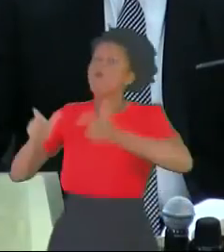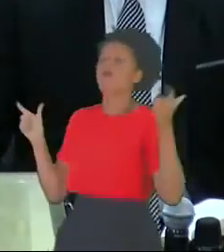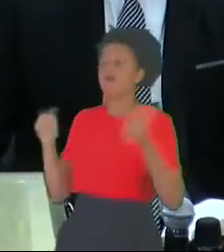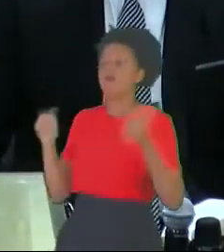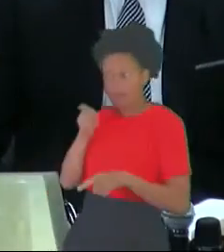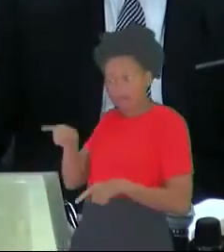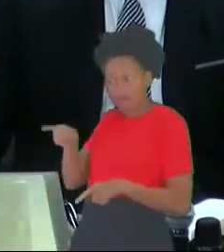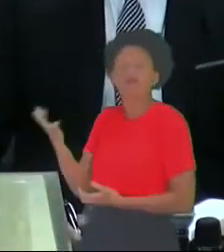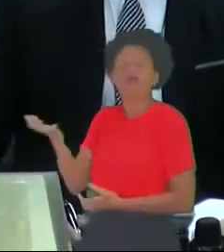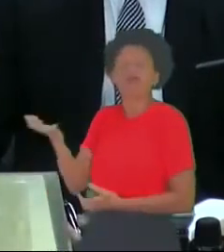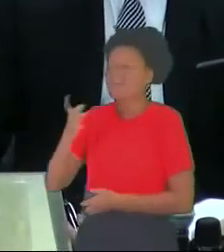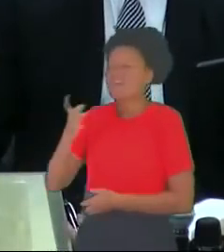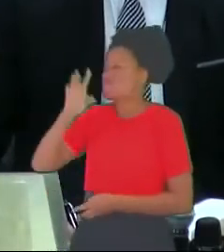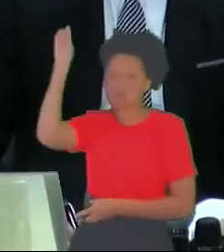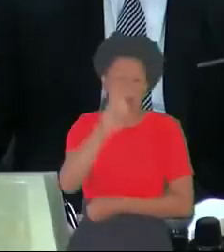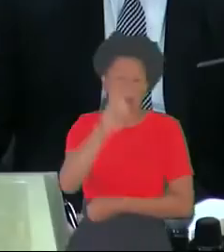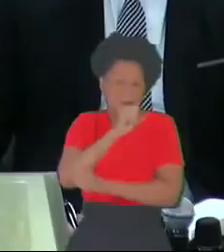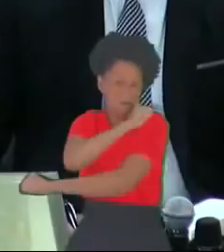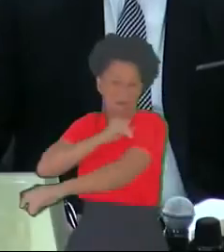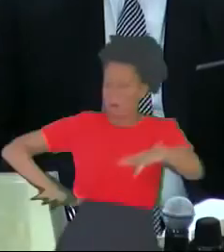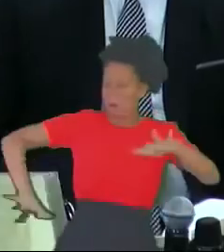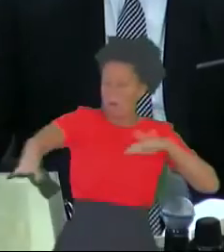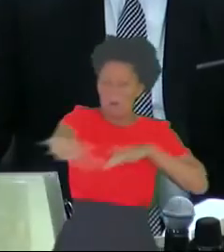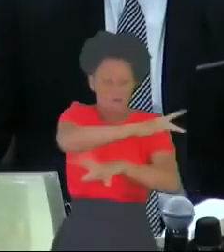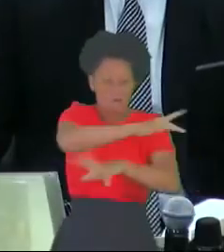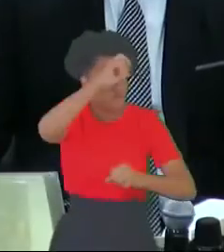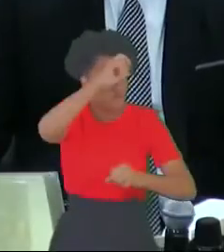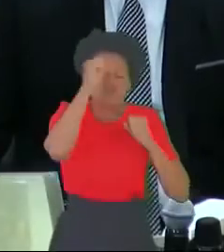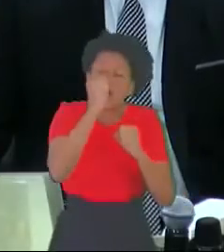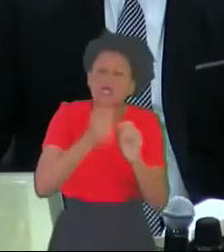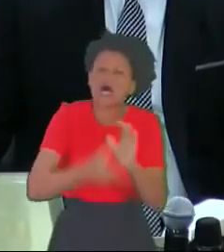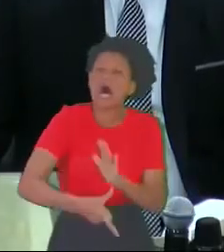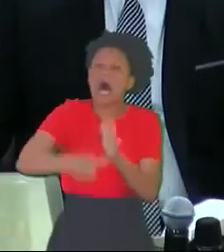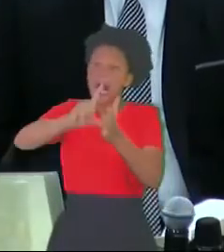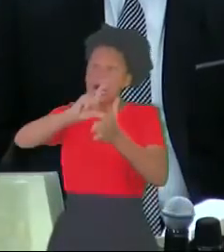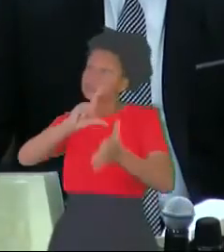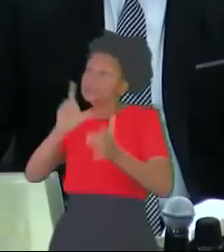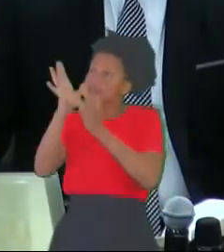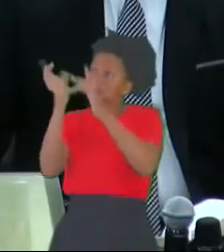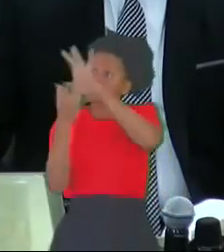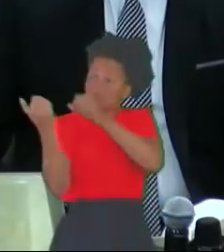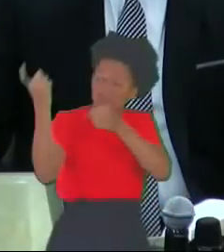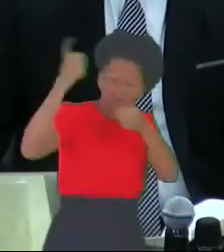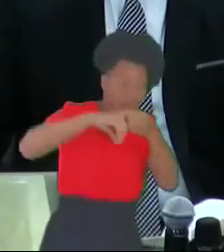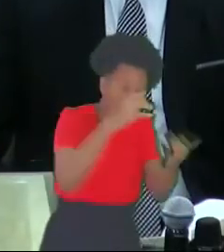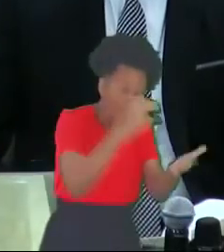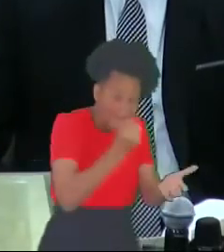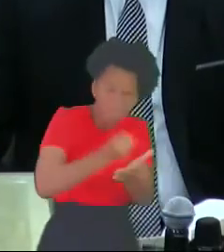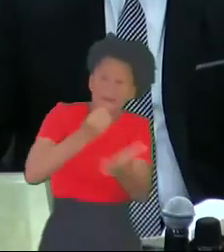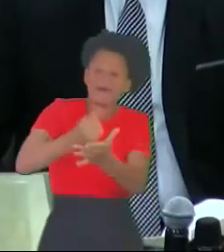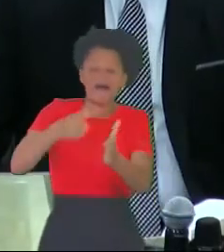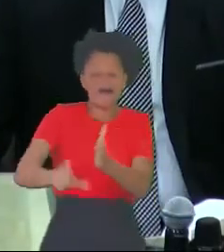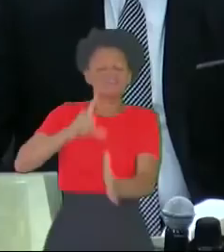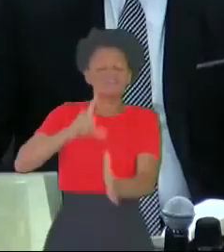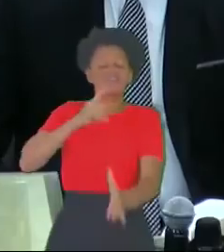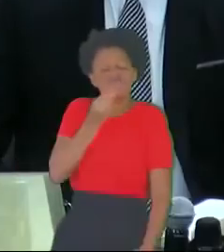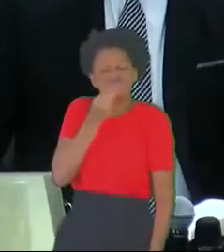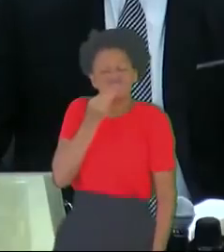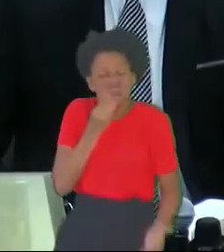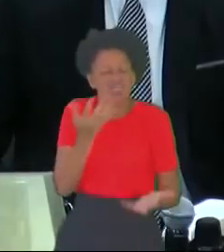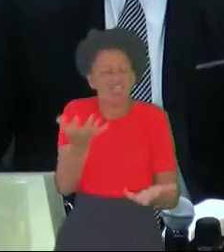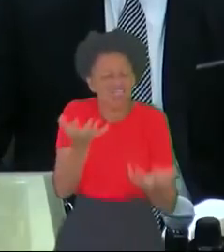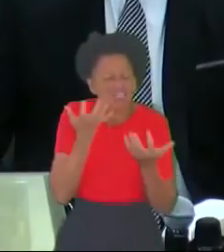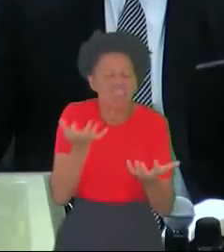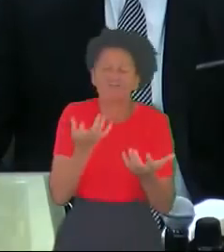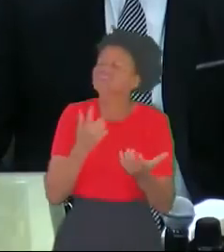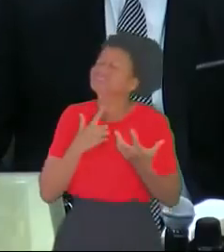o noivo descendo no jardim. Antes da volta dele, antes do arrebatamento da igreja. Eu tenho uma